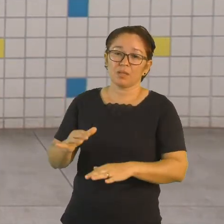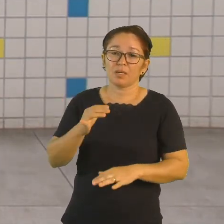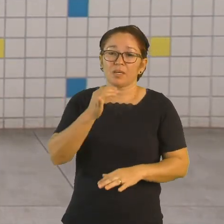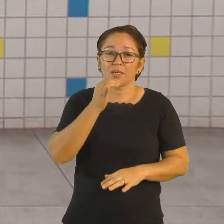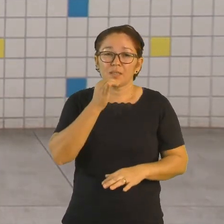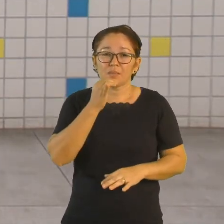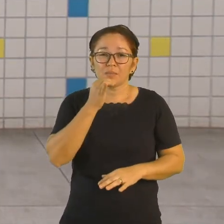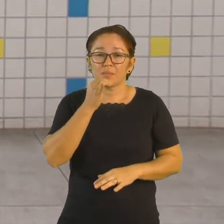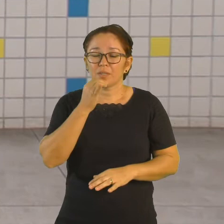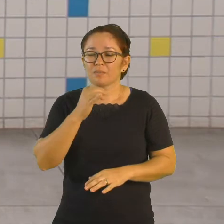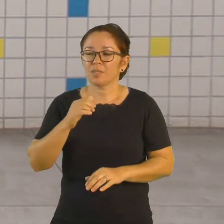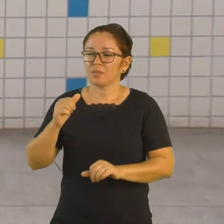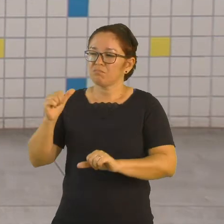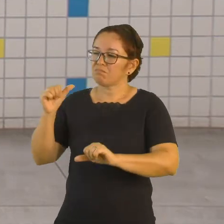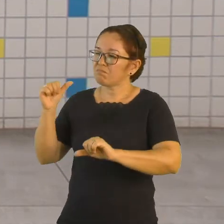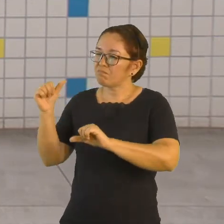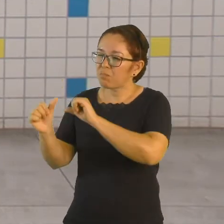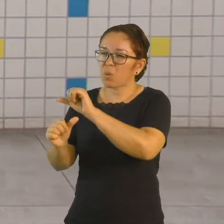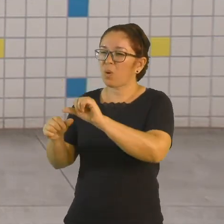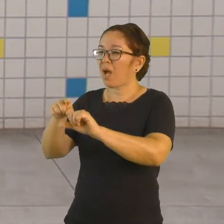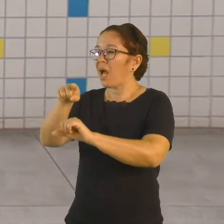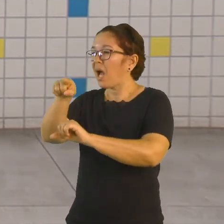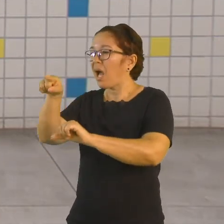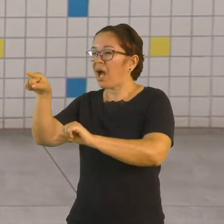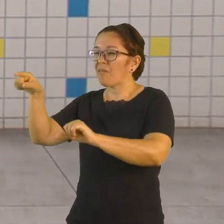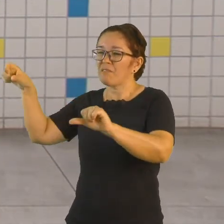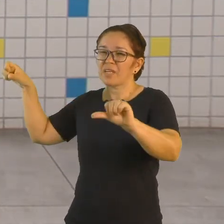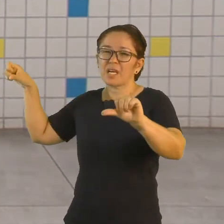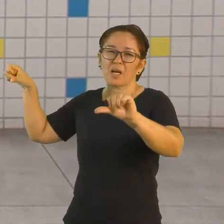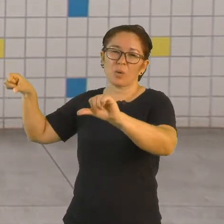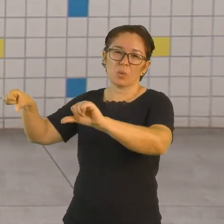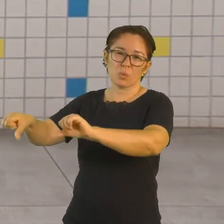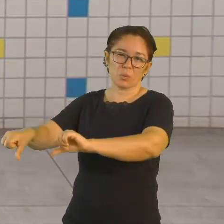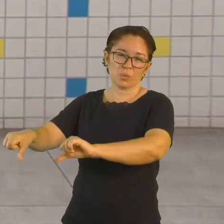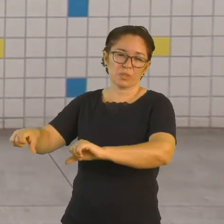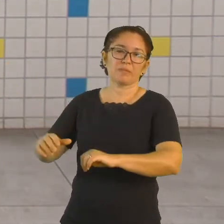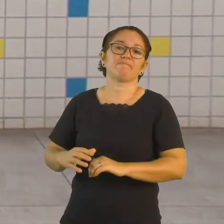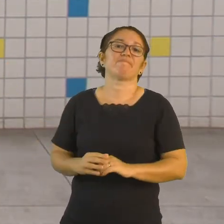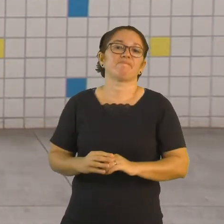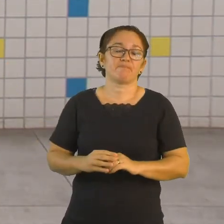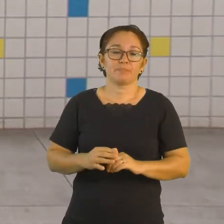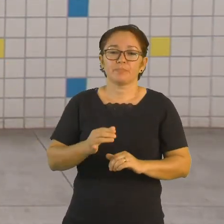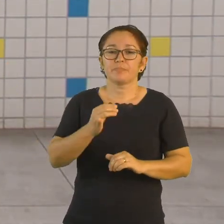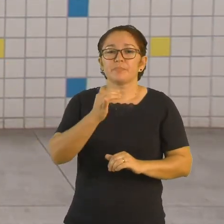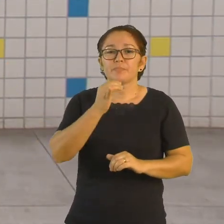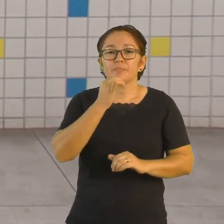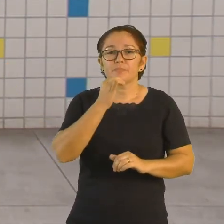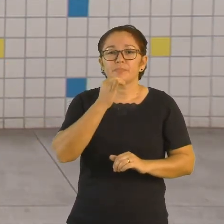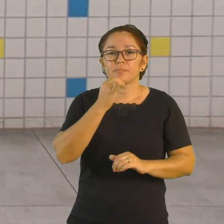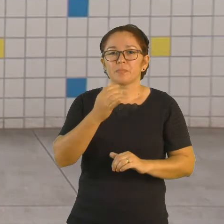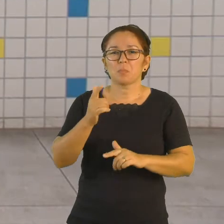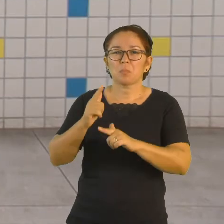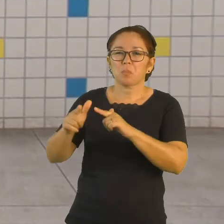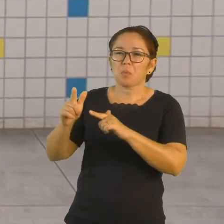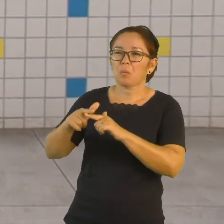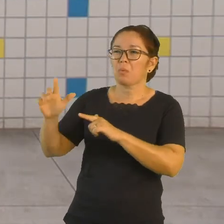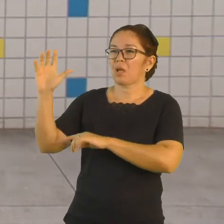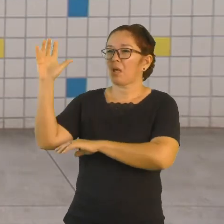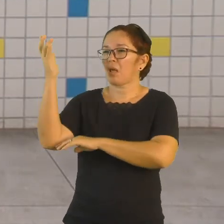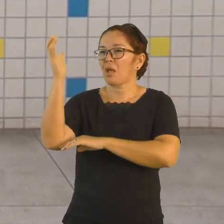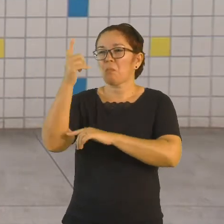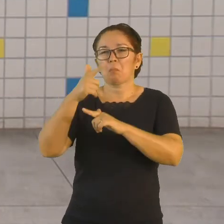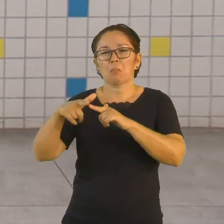desequilíbrio ecológico, desequilíbrio do ecossistema. A respeito desse